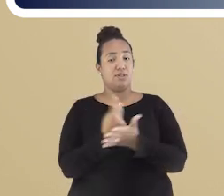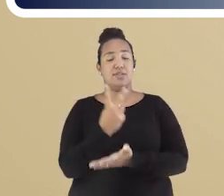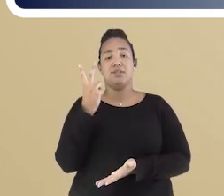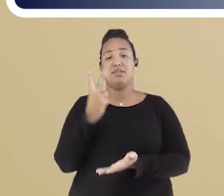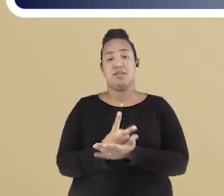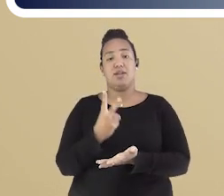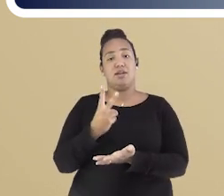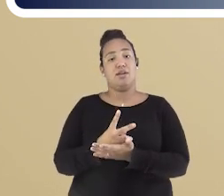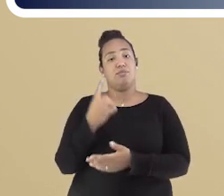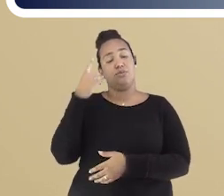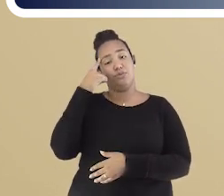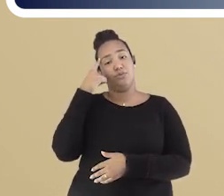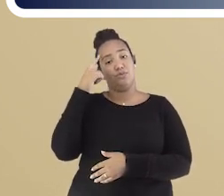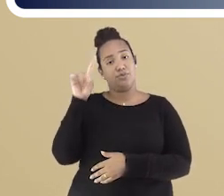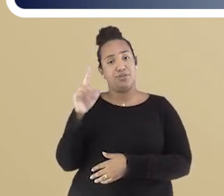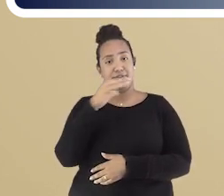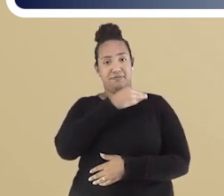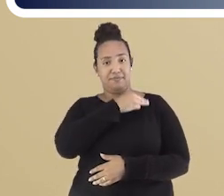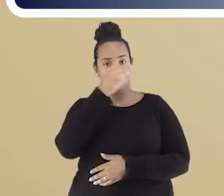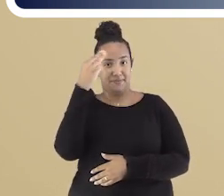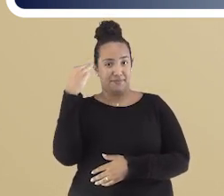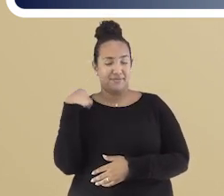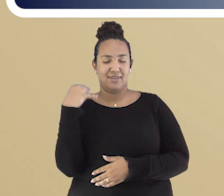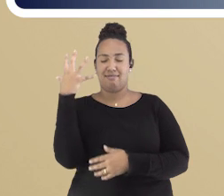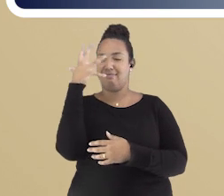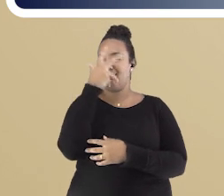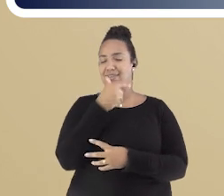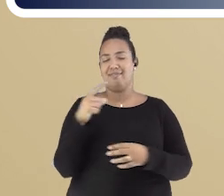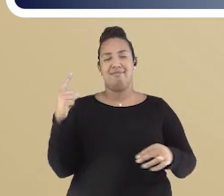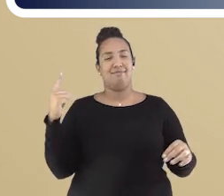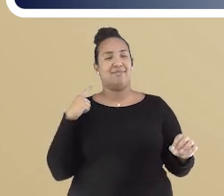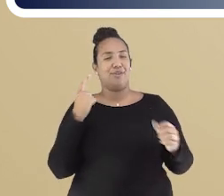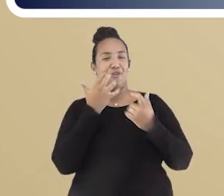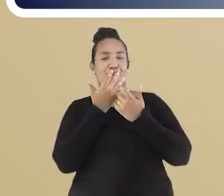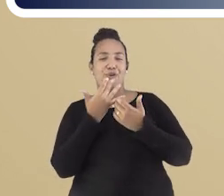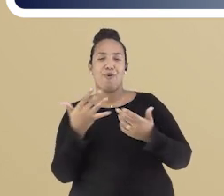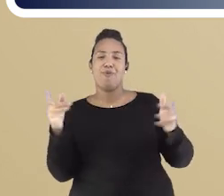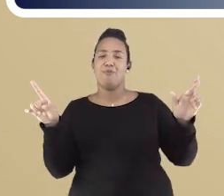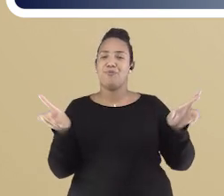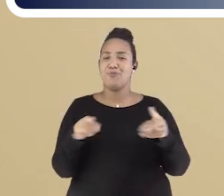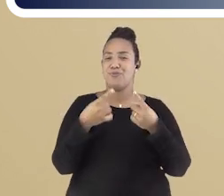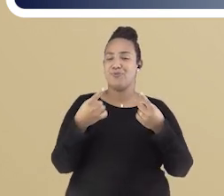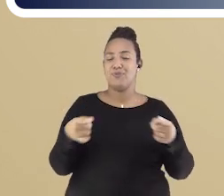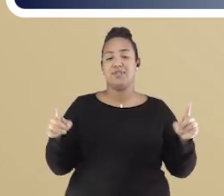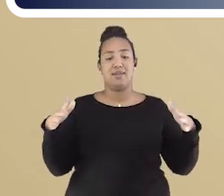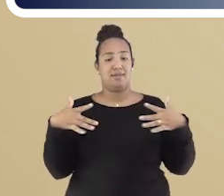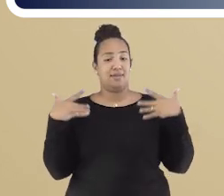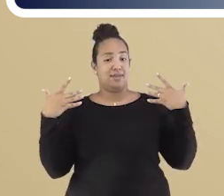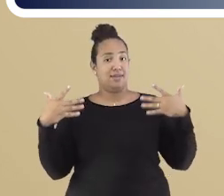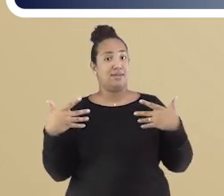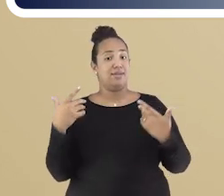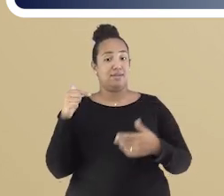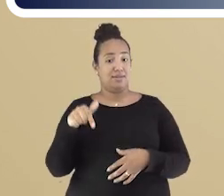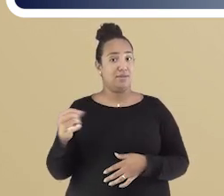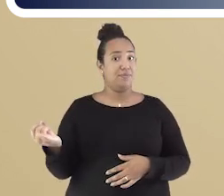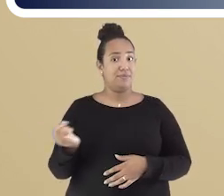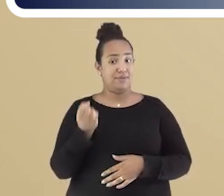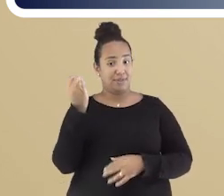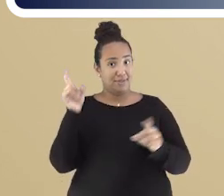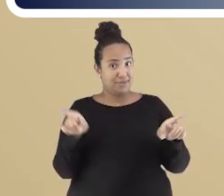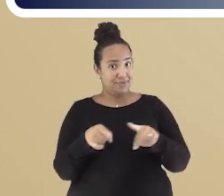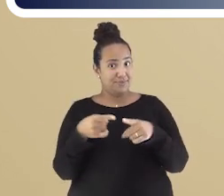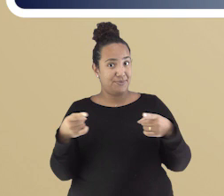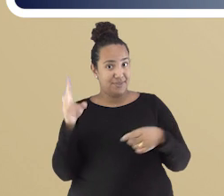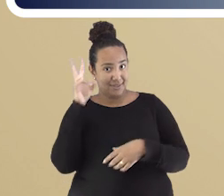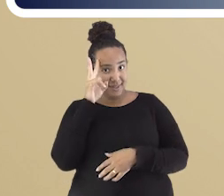acontece sempre no dia de Nossa Senhora da Penha e é lindíssima, cheia de cores, música e alegria. Inclusive, esse é o